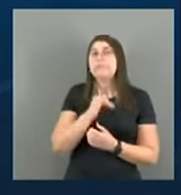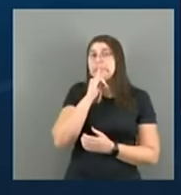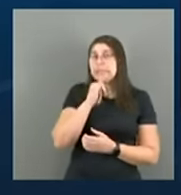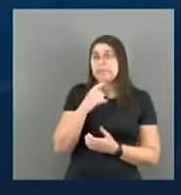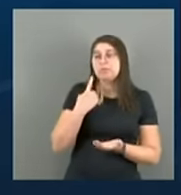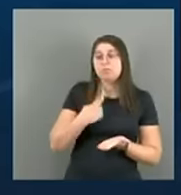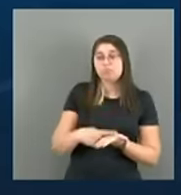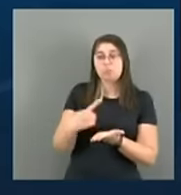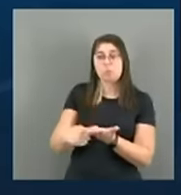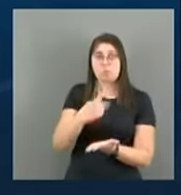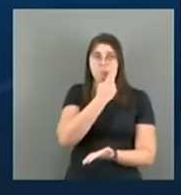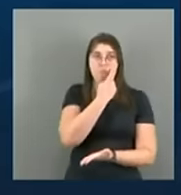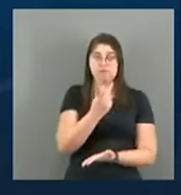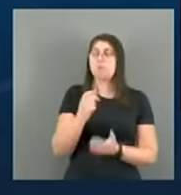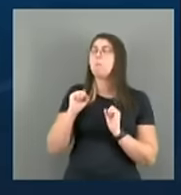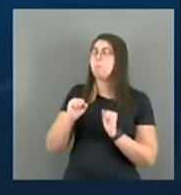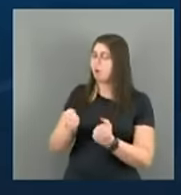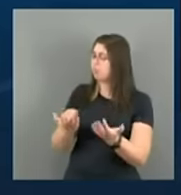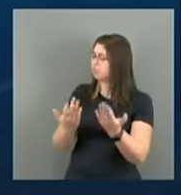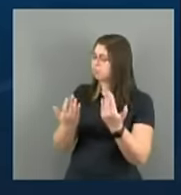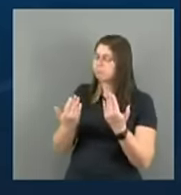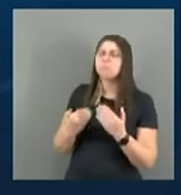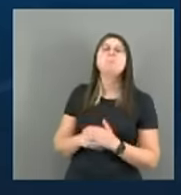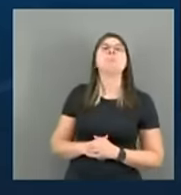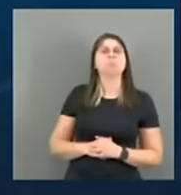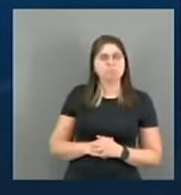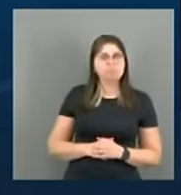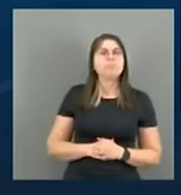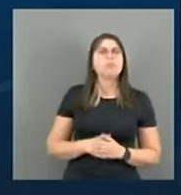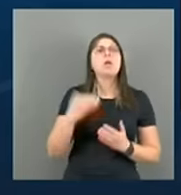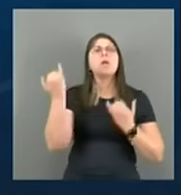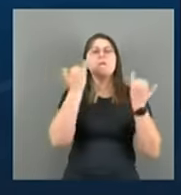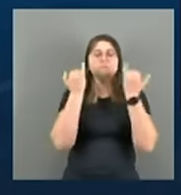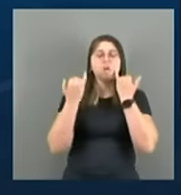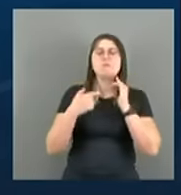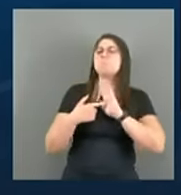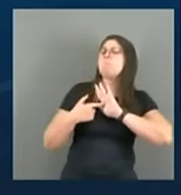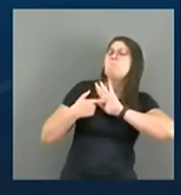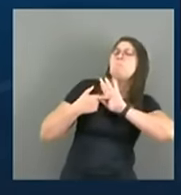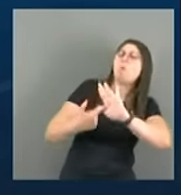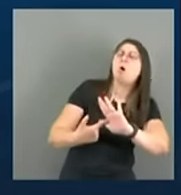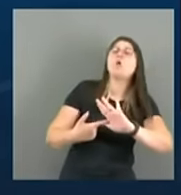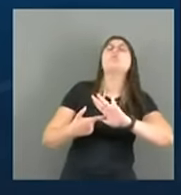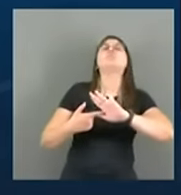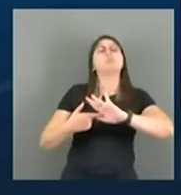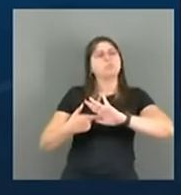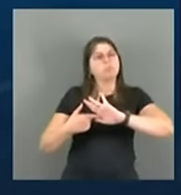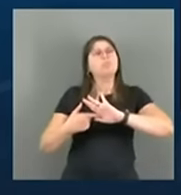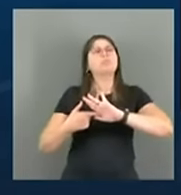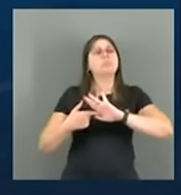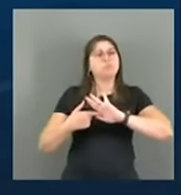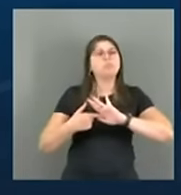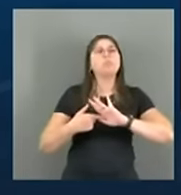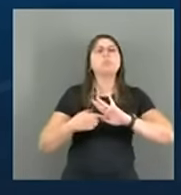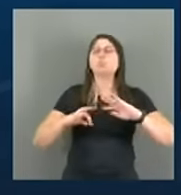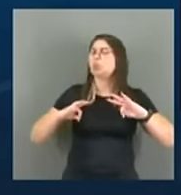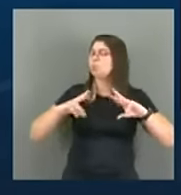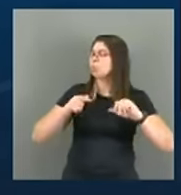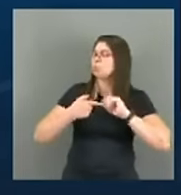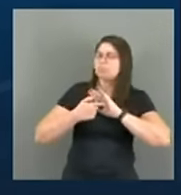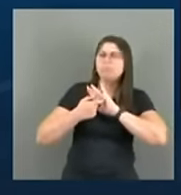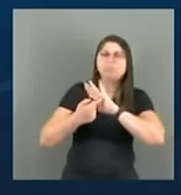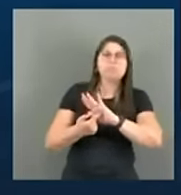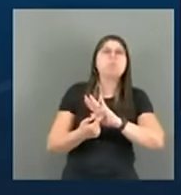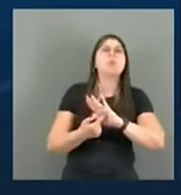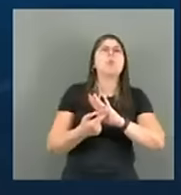marcar uma visita, pode vir. Eu vou passar, eu vou mostrar o que tem que ser mostrado. Estou disposto, falei, vou entregar